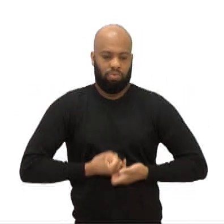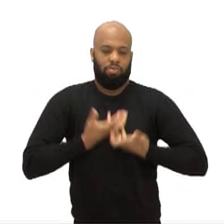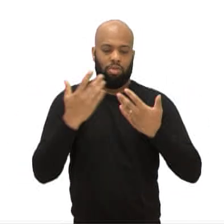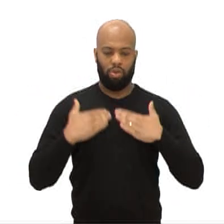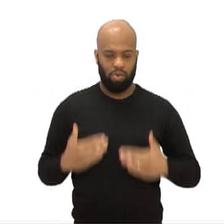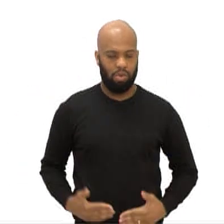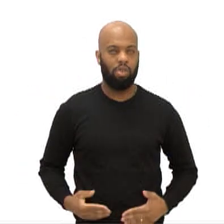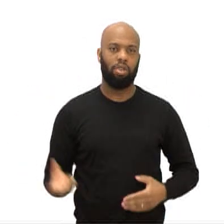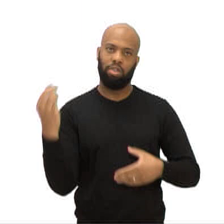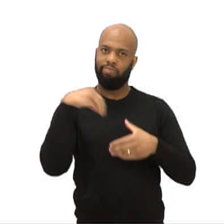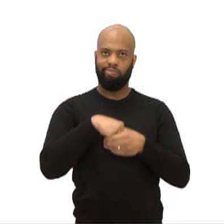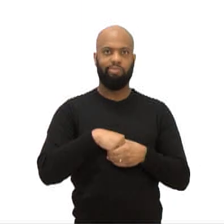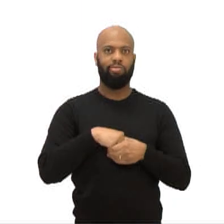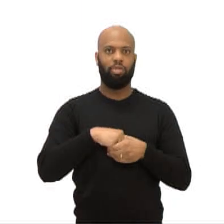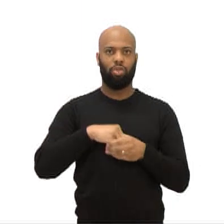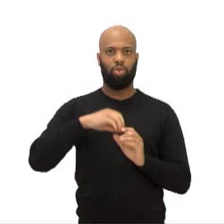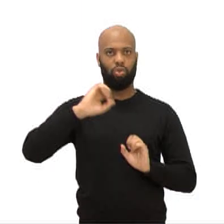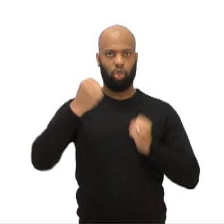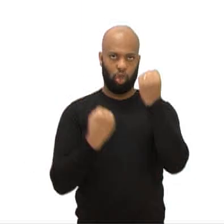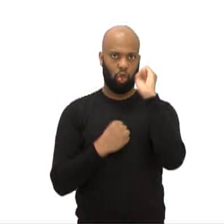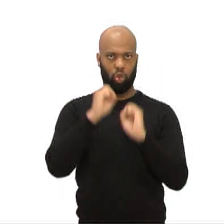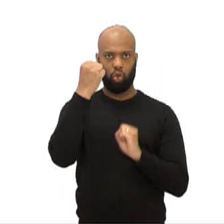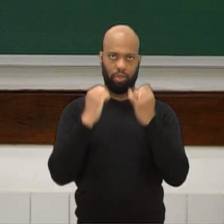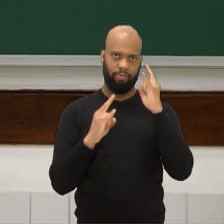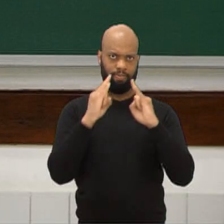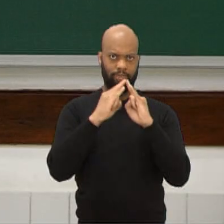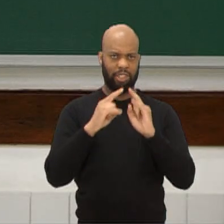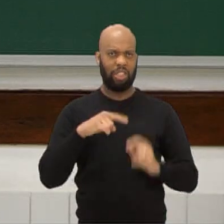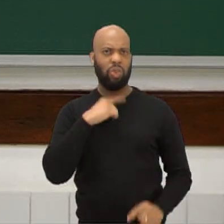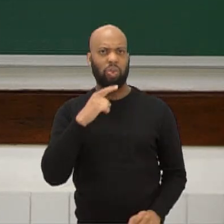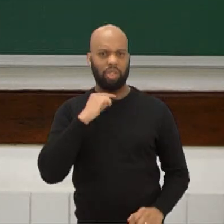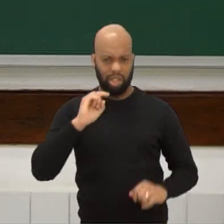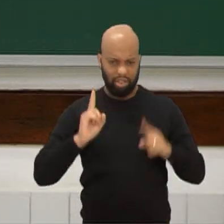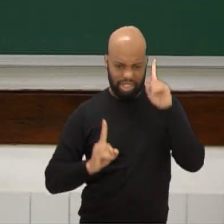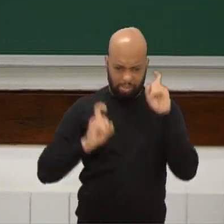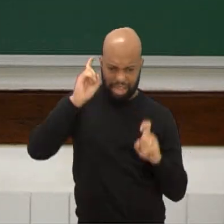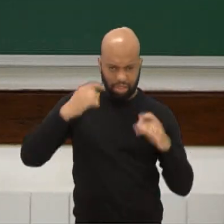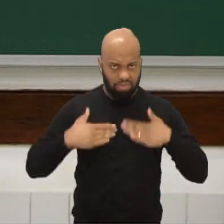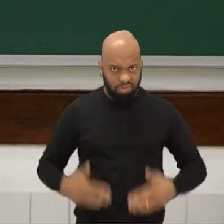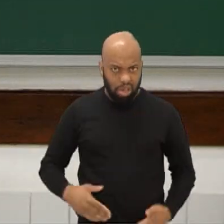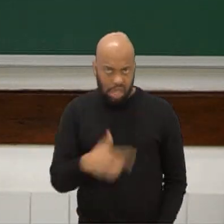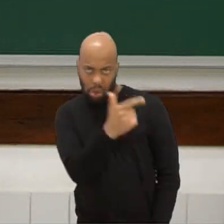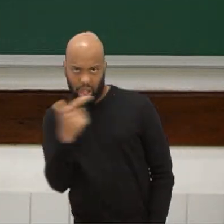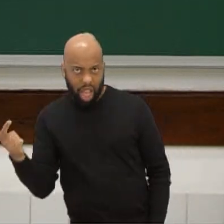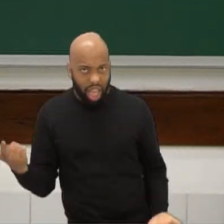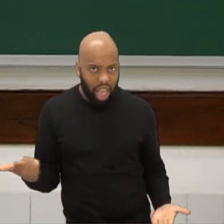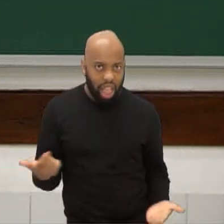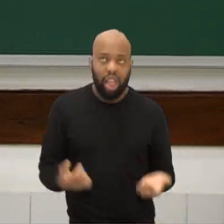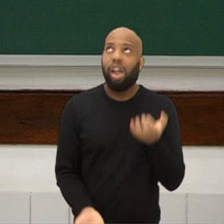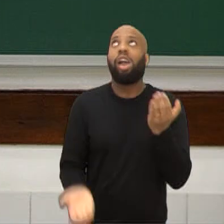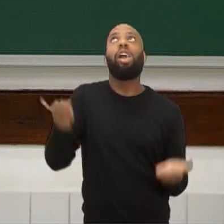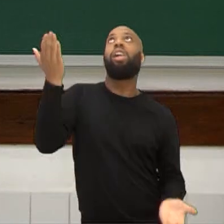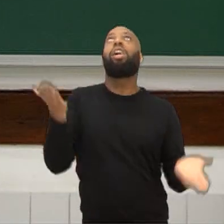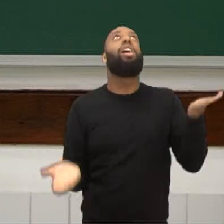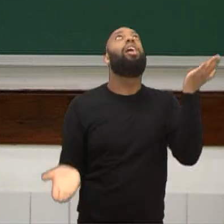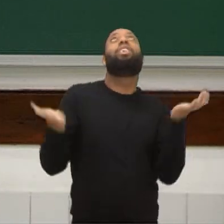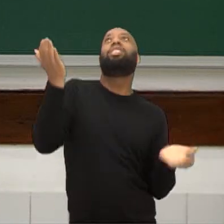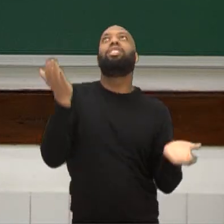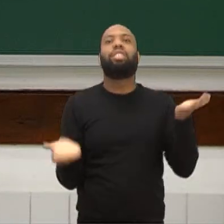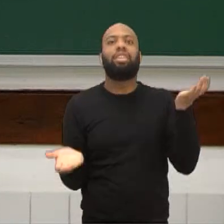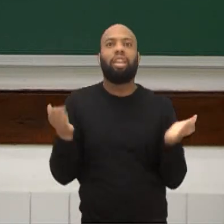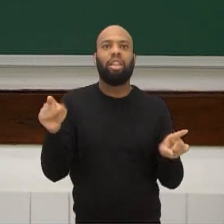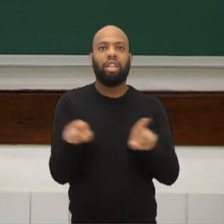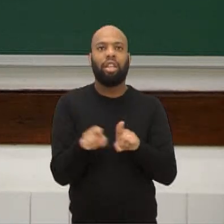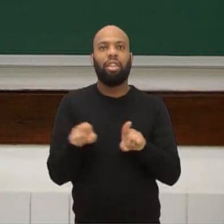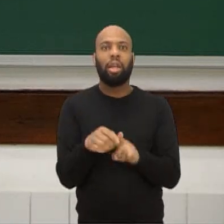jogos circenses. Será que eu não consigo trabalhar expressões corporais aí nesses jogos? No malabarismo,